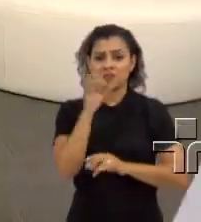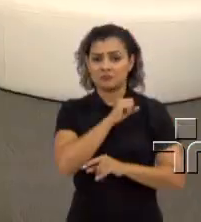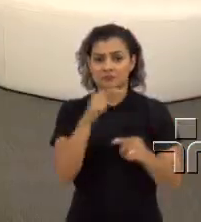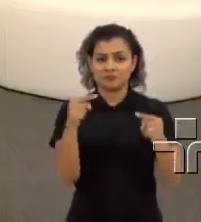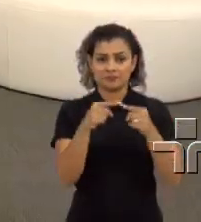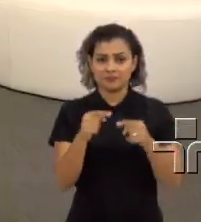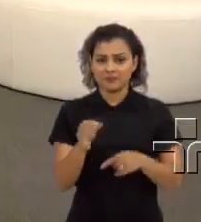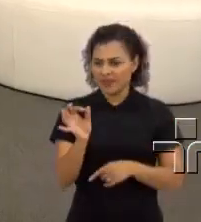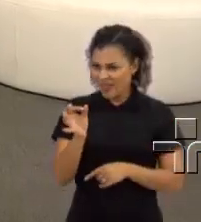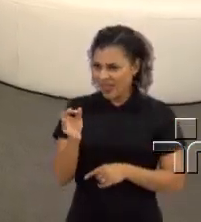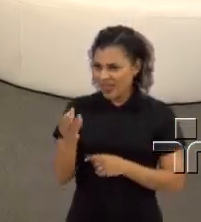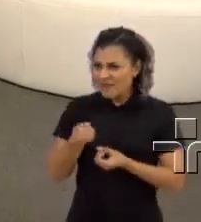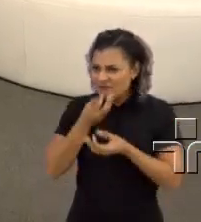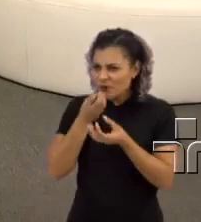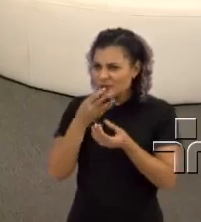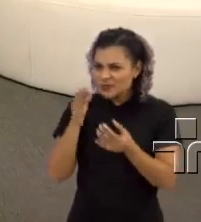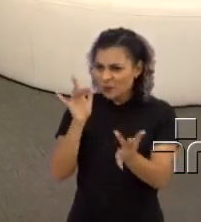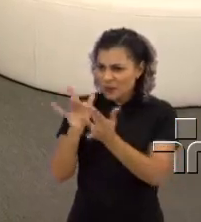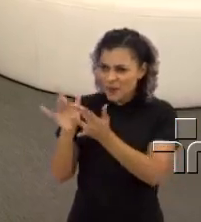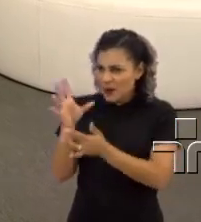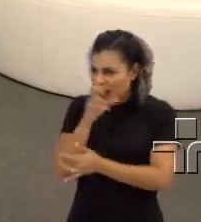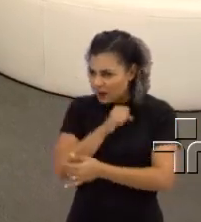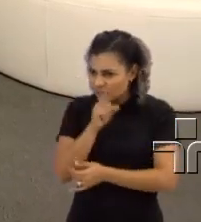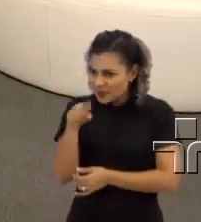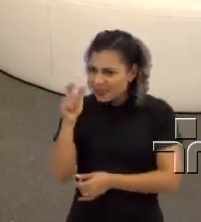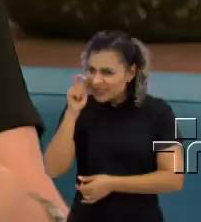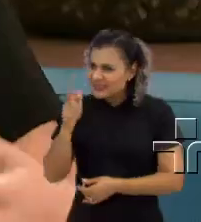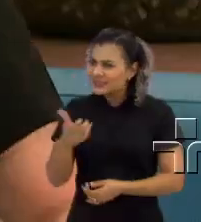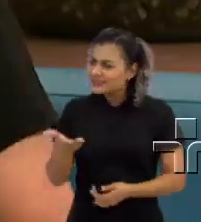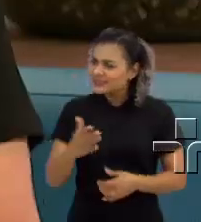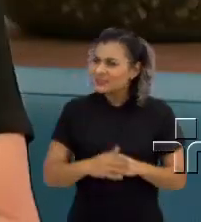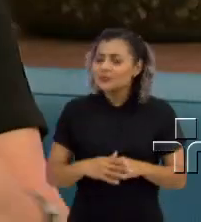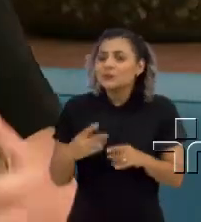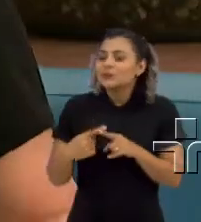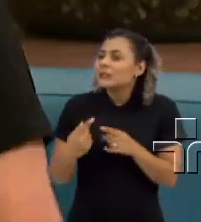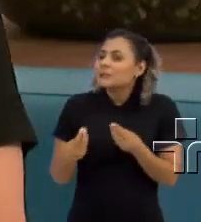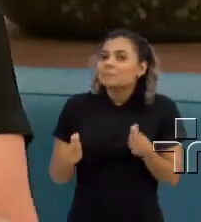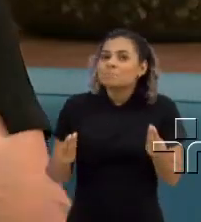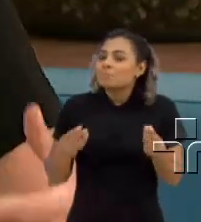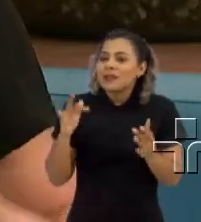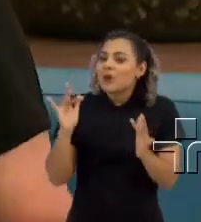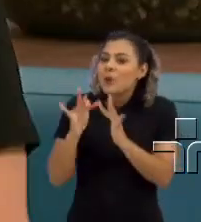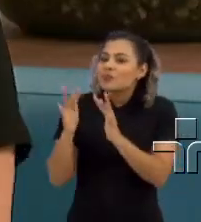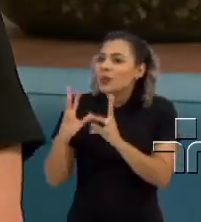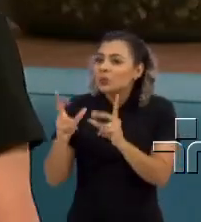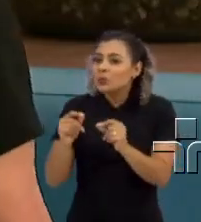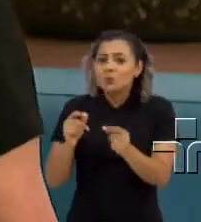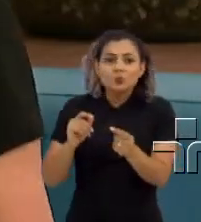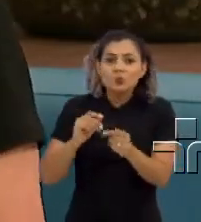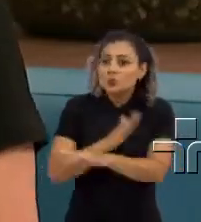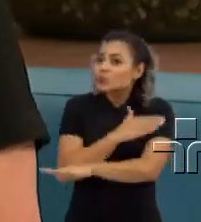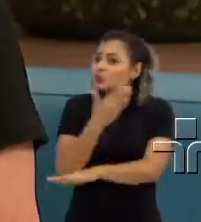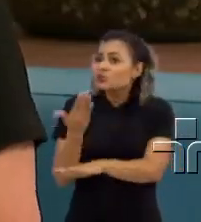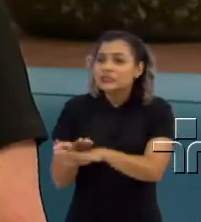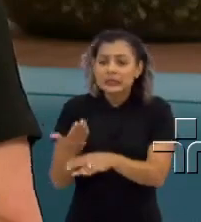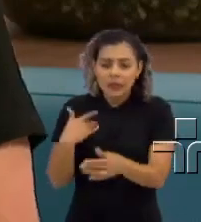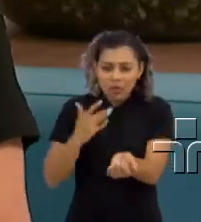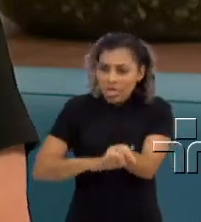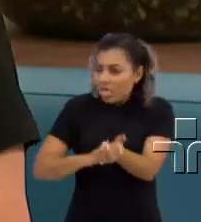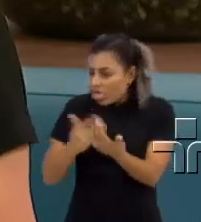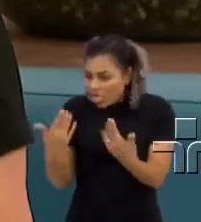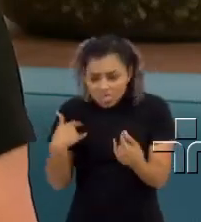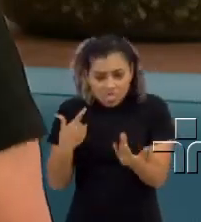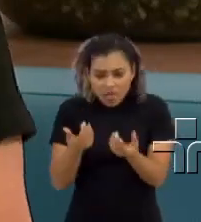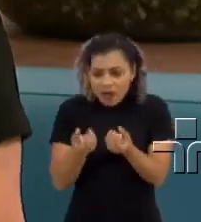É isso do acesso à informação é muito interessante, né? Porque eles têm acesso a tudo, a todo tempo, é